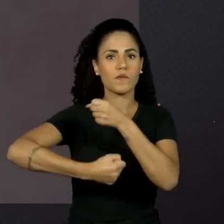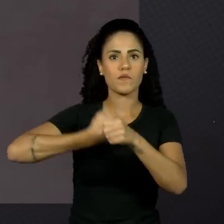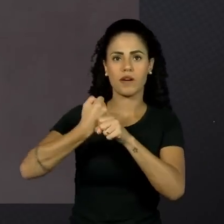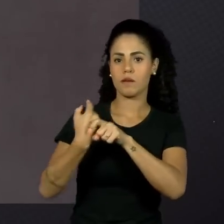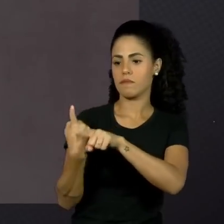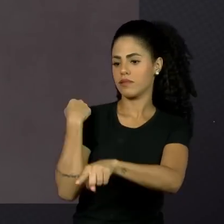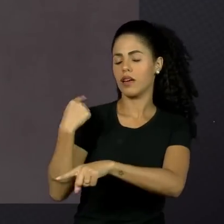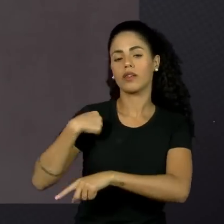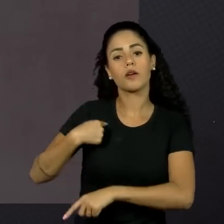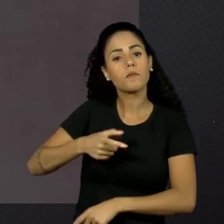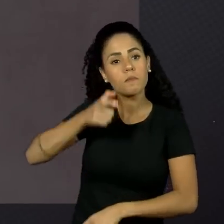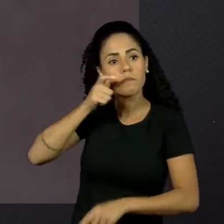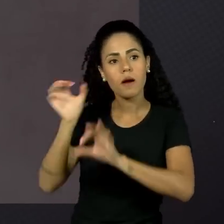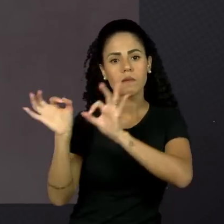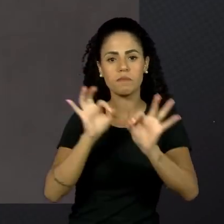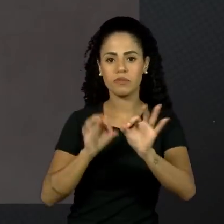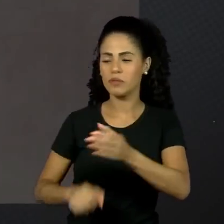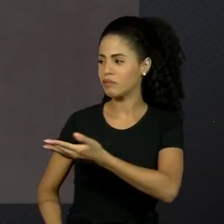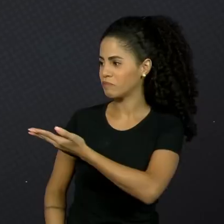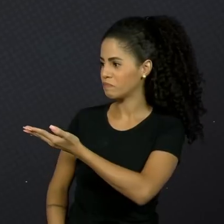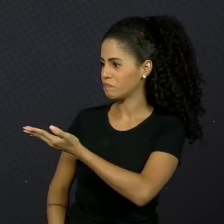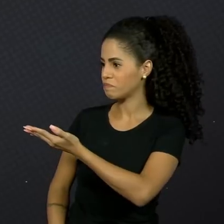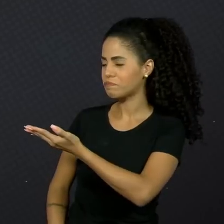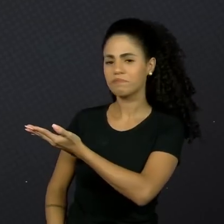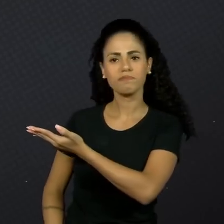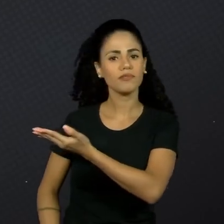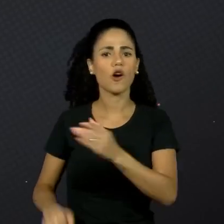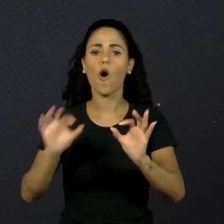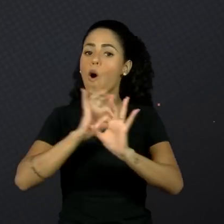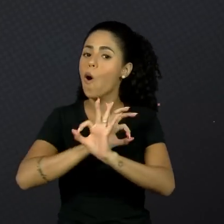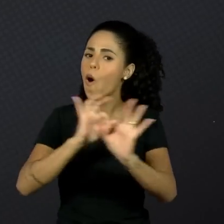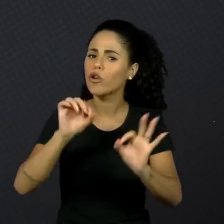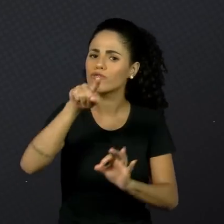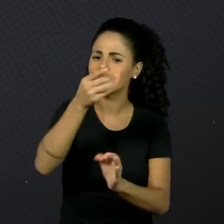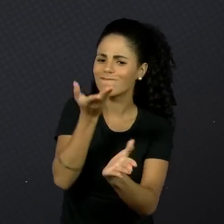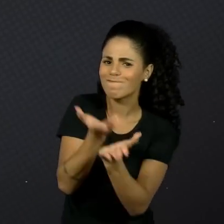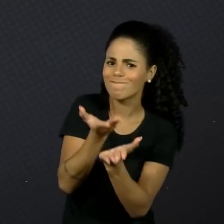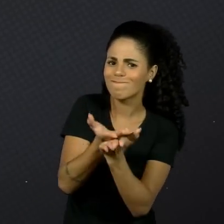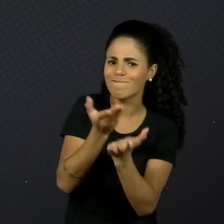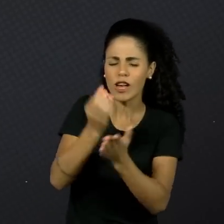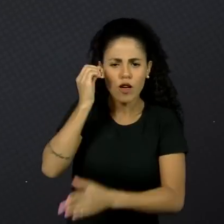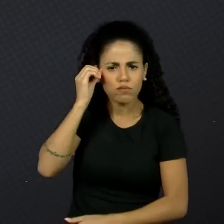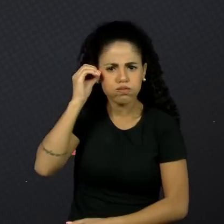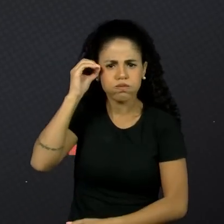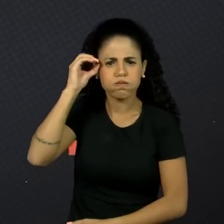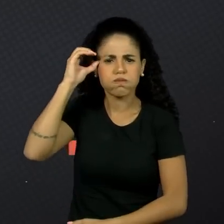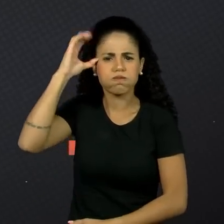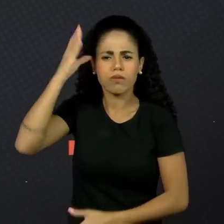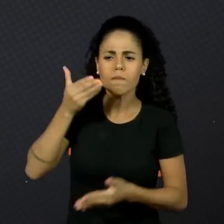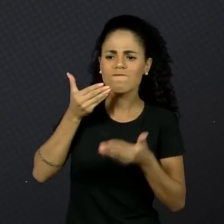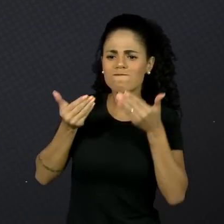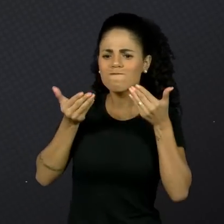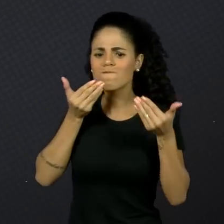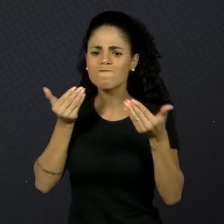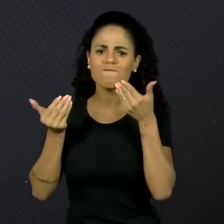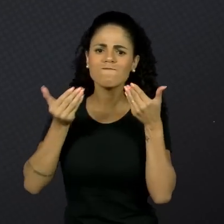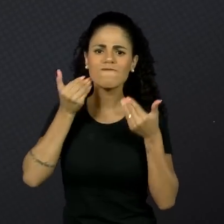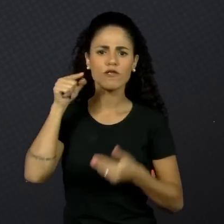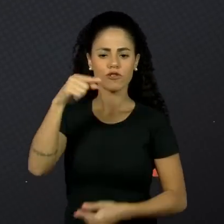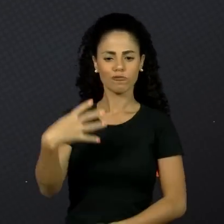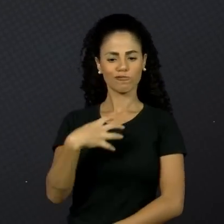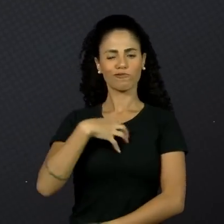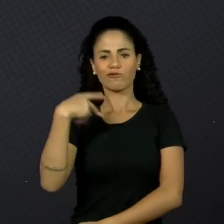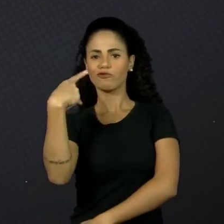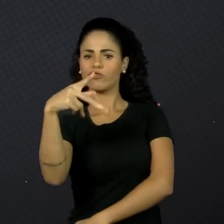assisti As Mortes em Hamlet. Você vem se tornando cada vez mais profundo na sua linguagem, que é